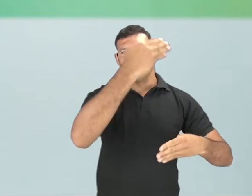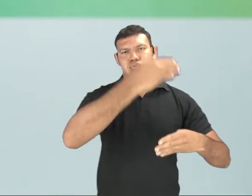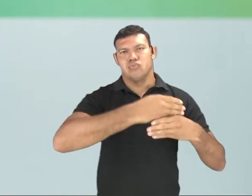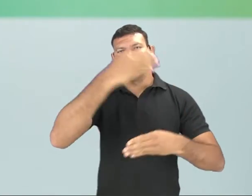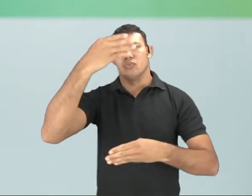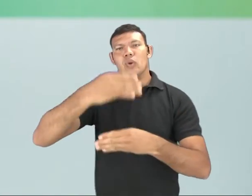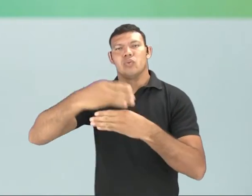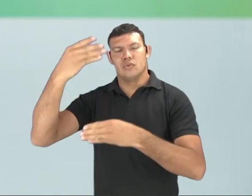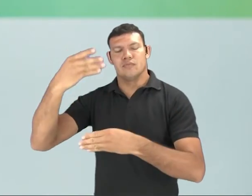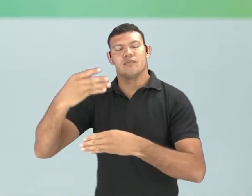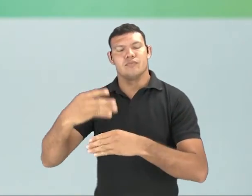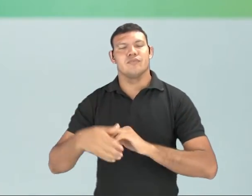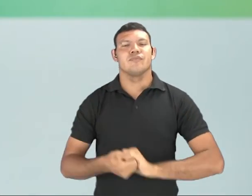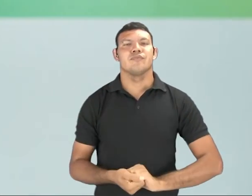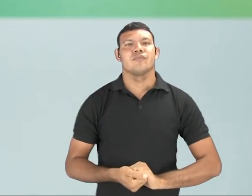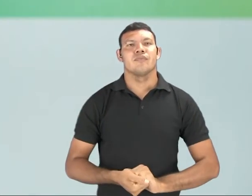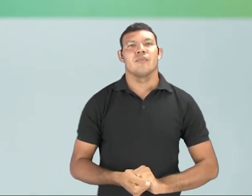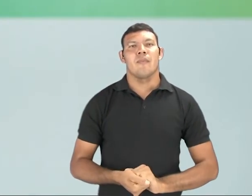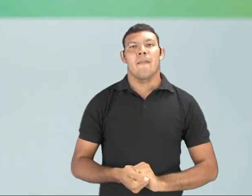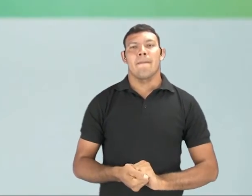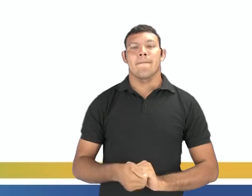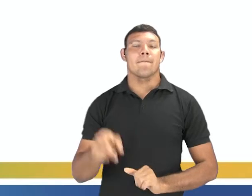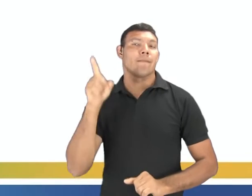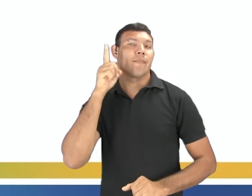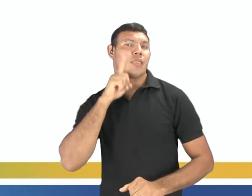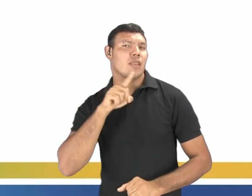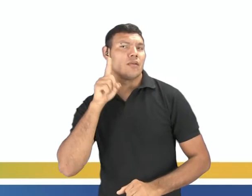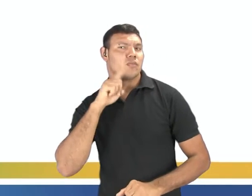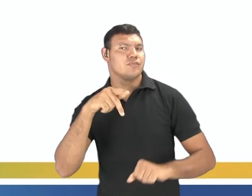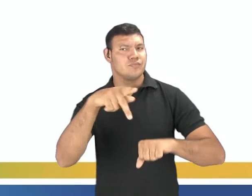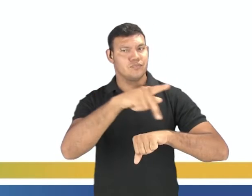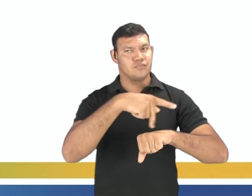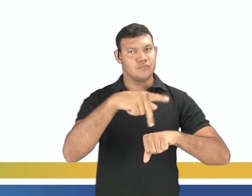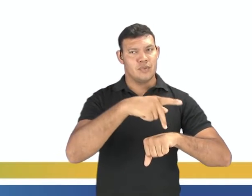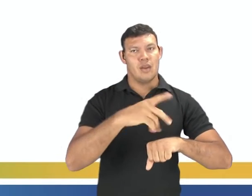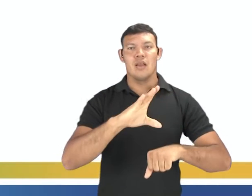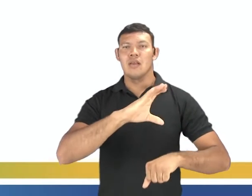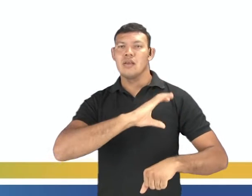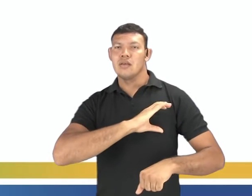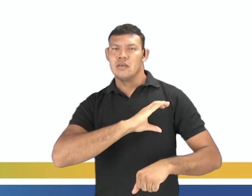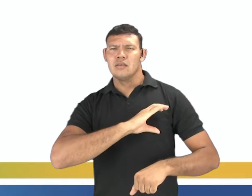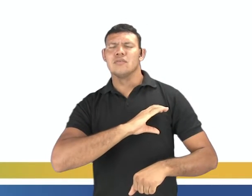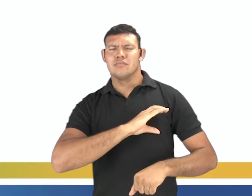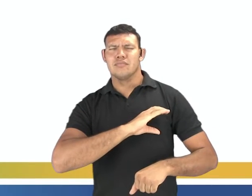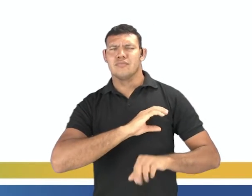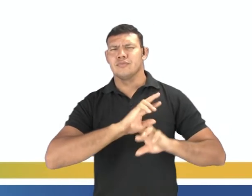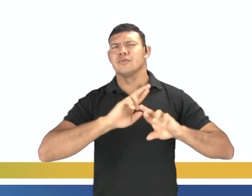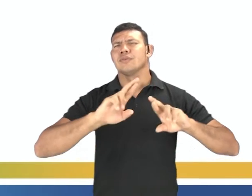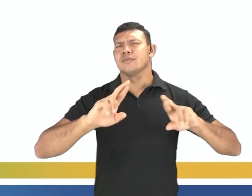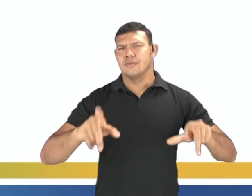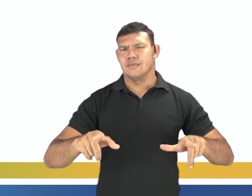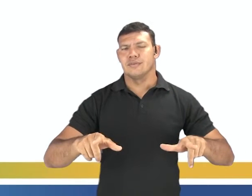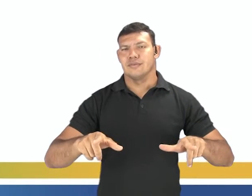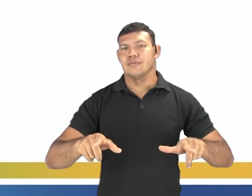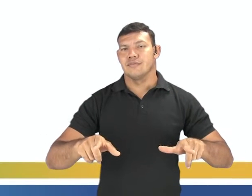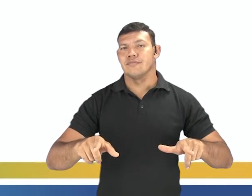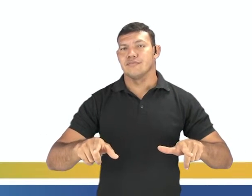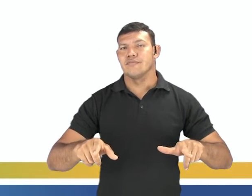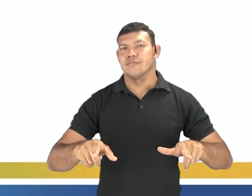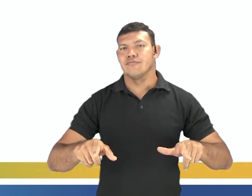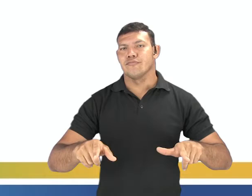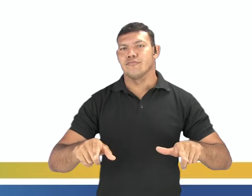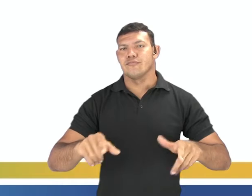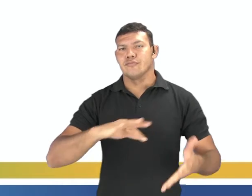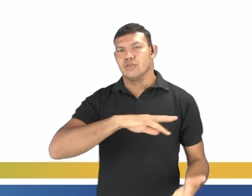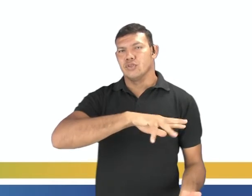ocupação europeia. Nos Estados Unidos e no Canadá, diferentemente do que aconteceu na maior parte do continente,